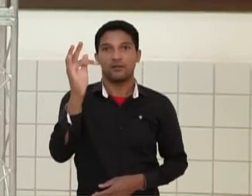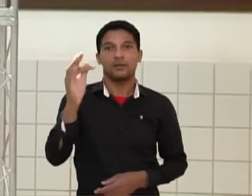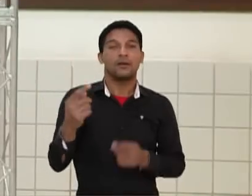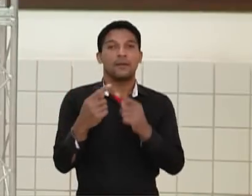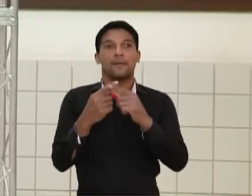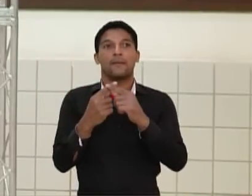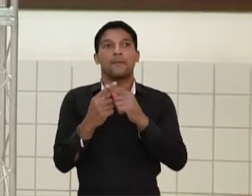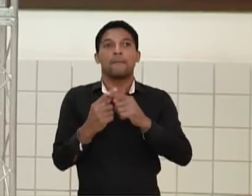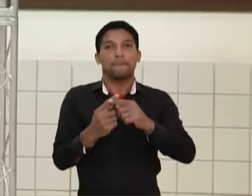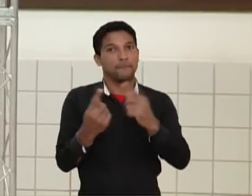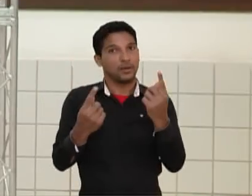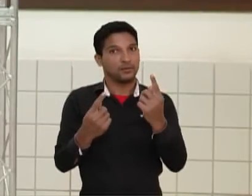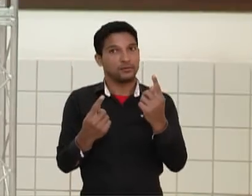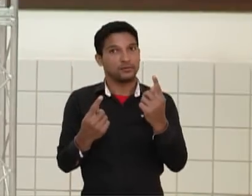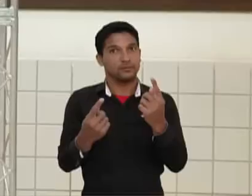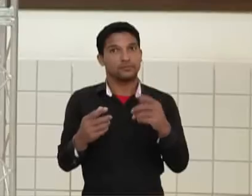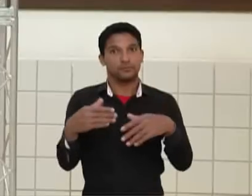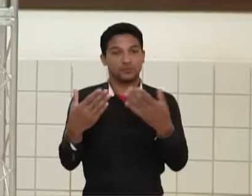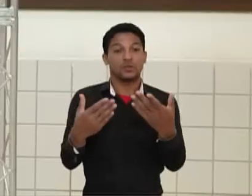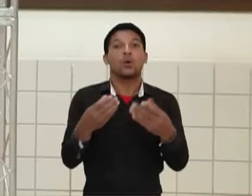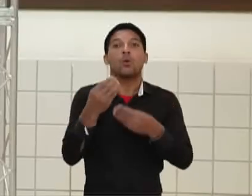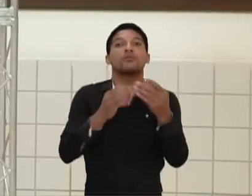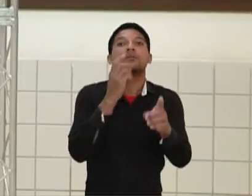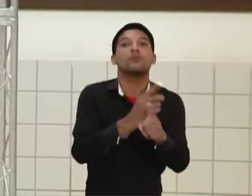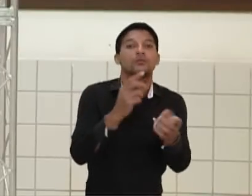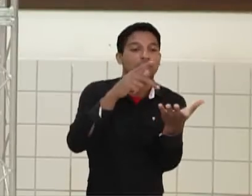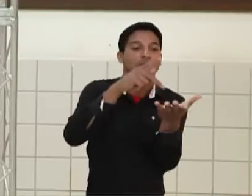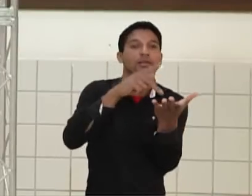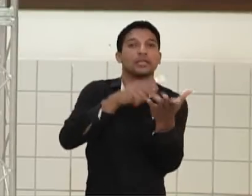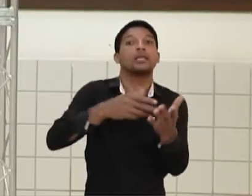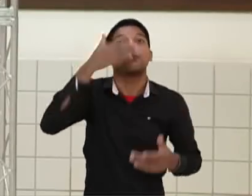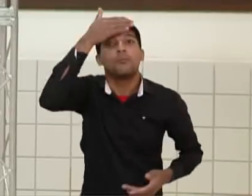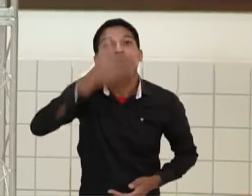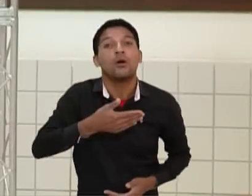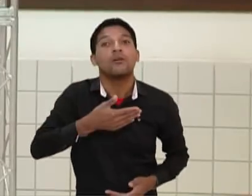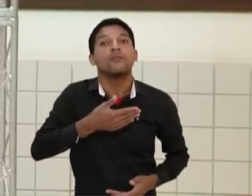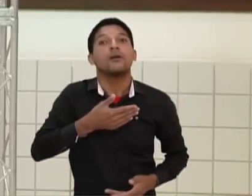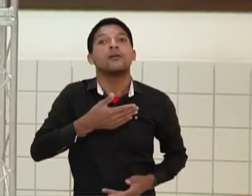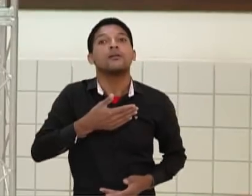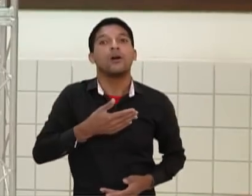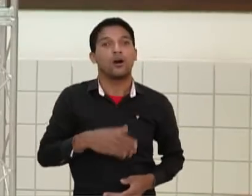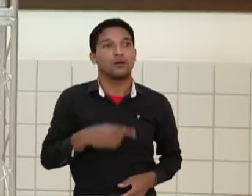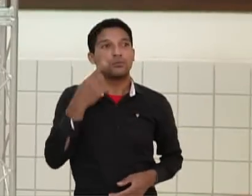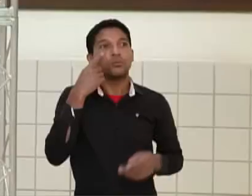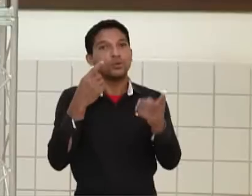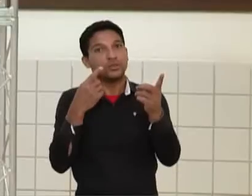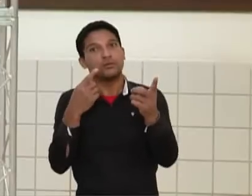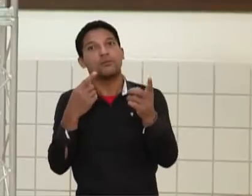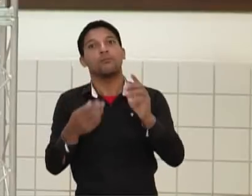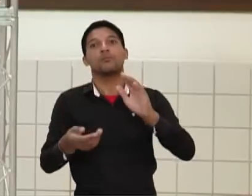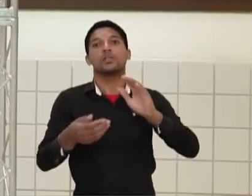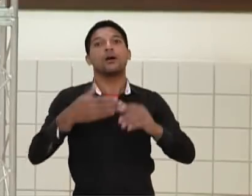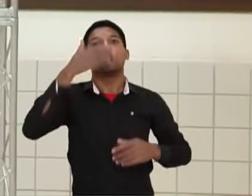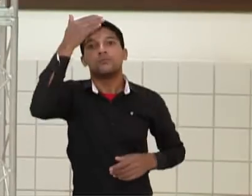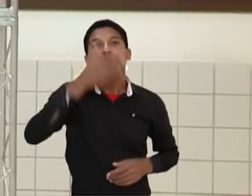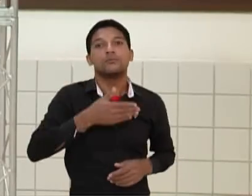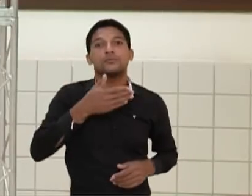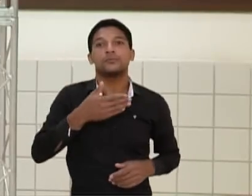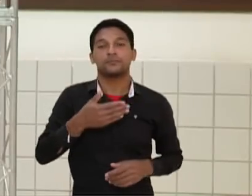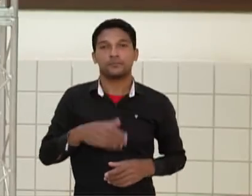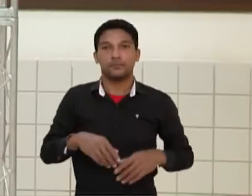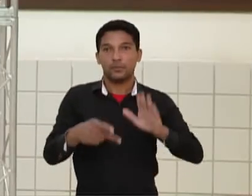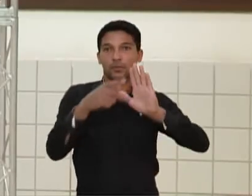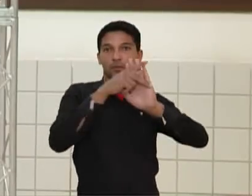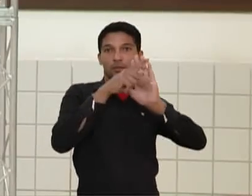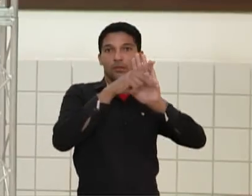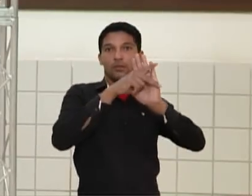funciona. Então, ela é falsa. Para eu dizer que é verdadeira, eu tenho que garantir que ela é verdadeira sempre. Por isso que eu provei as propriedades para você. Então, a respeito das